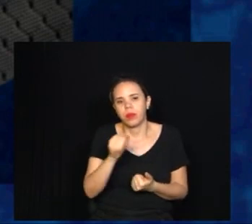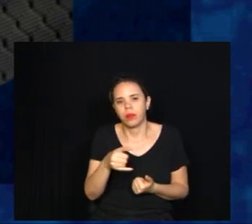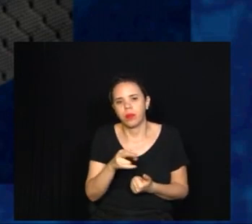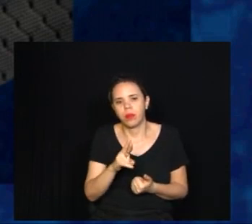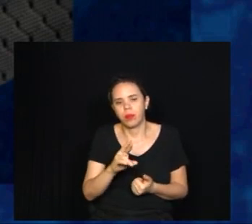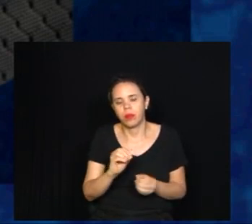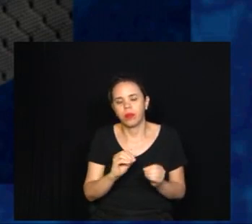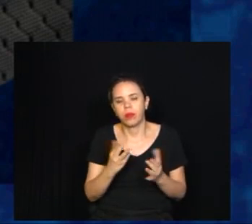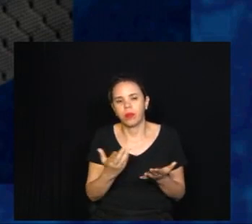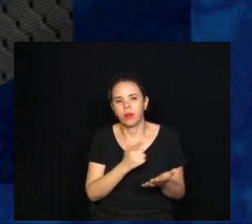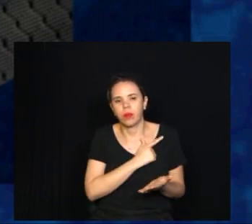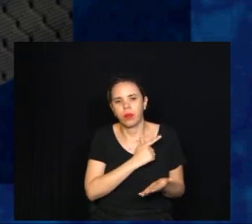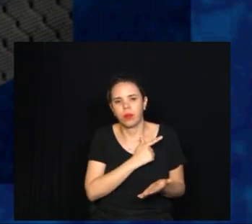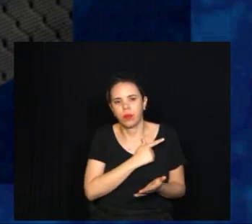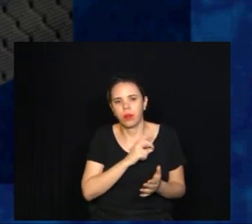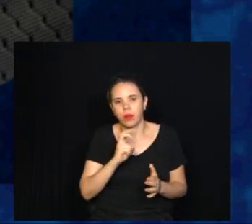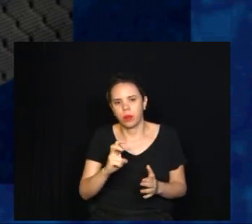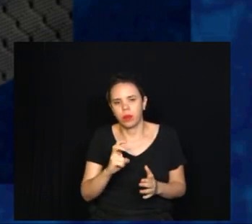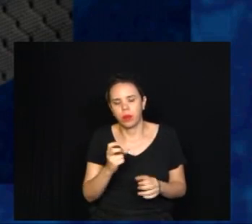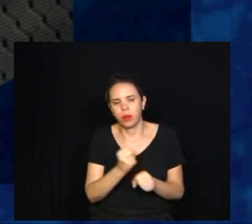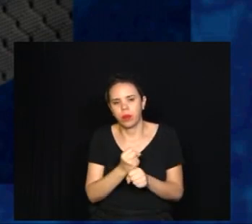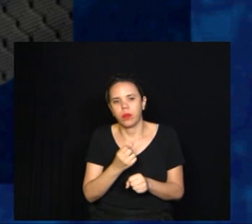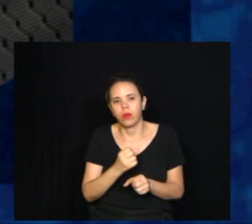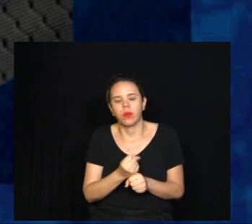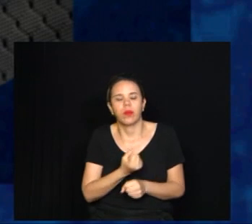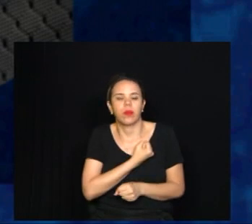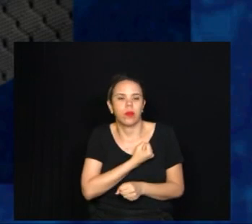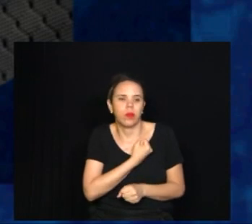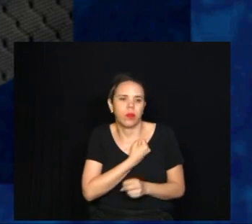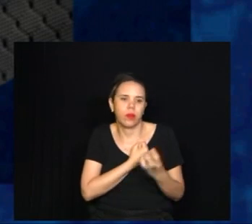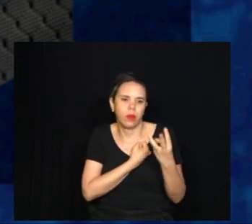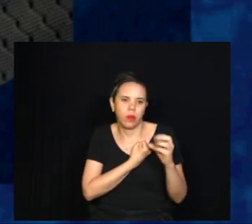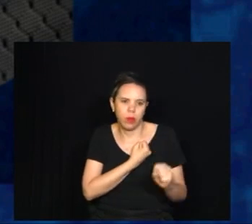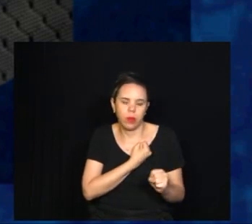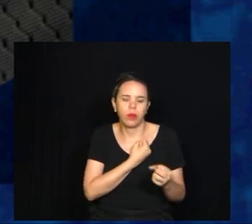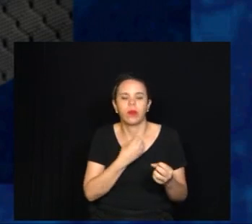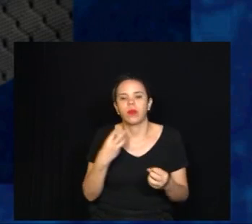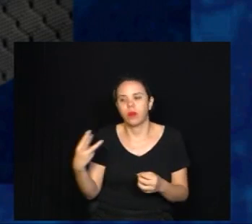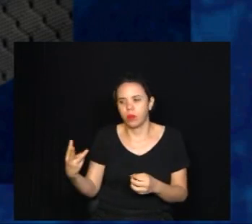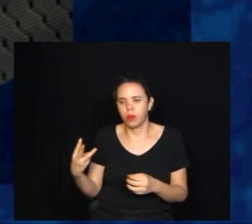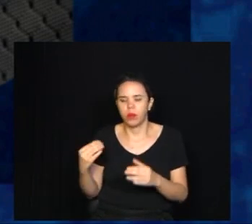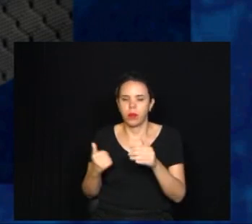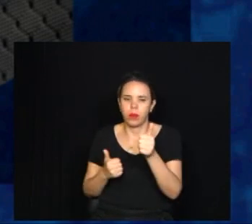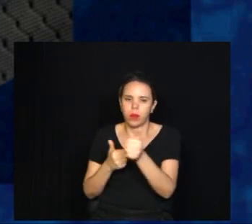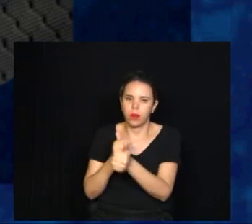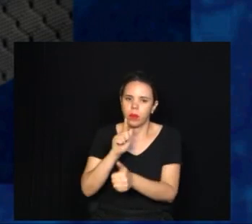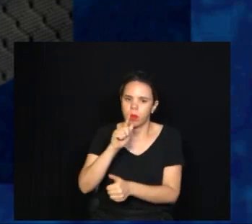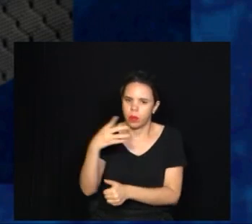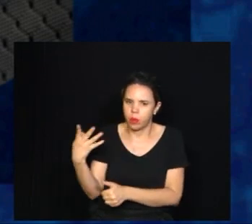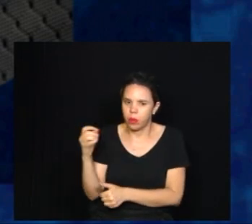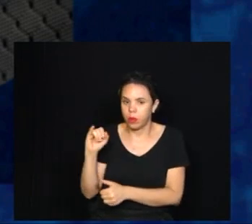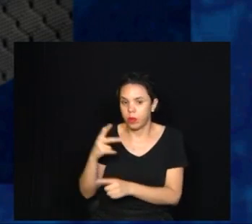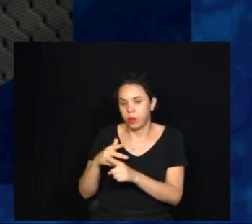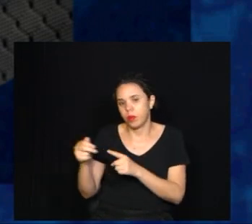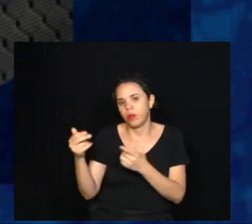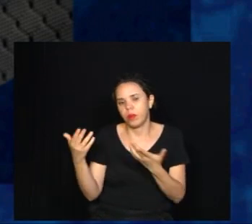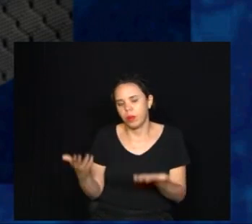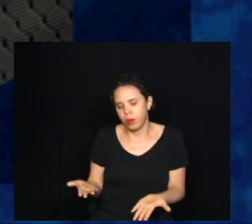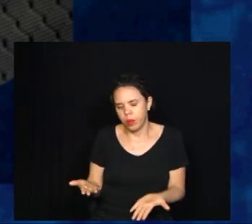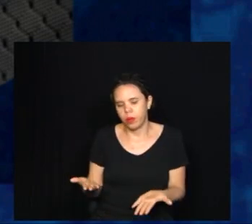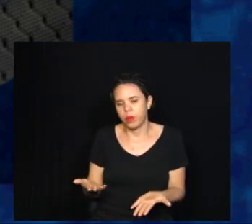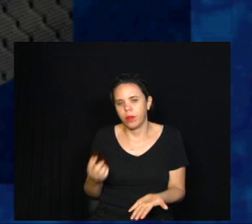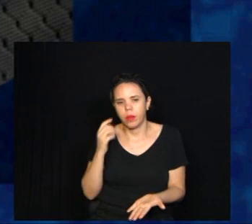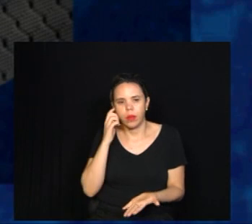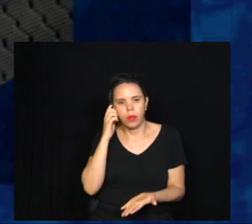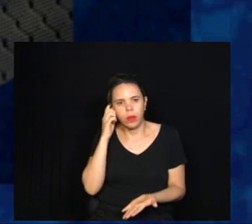Neste momento, o Guarani, 5º colocado com 38 pontos, a 3 pontos do G4. Se vencer e contar